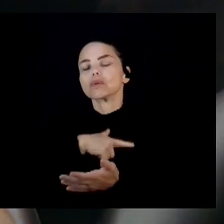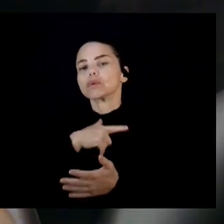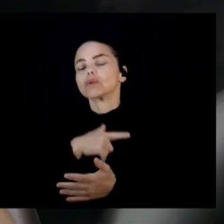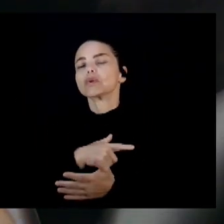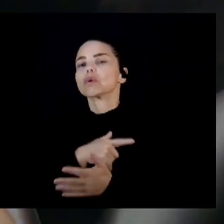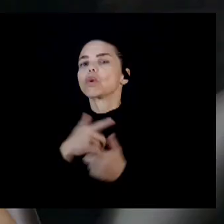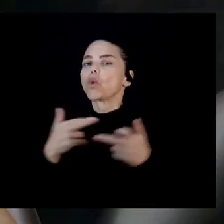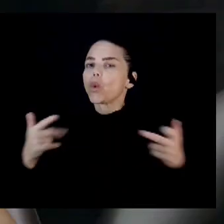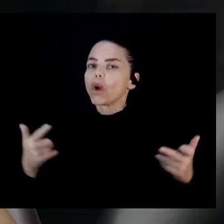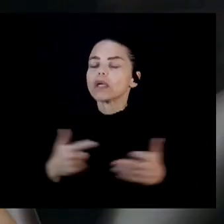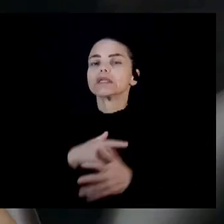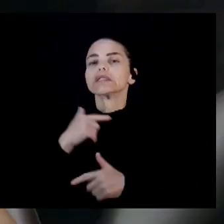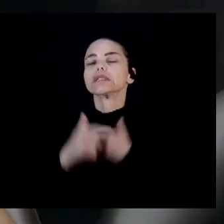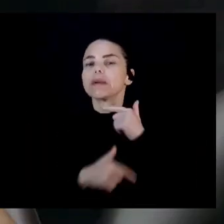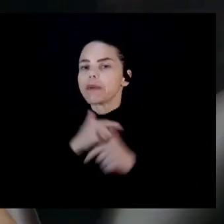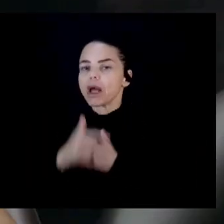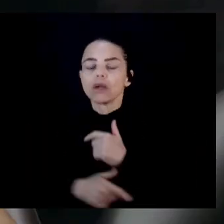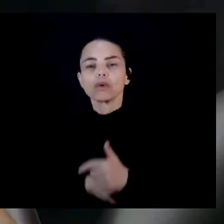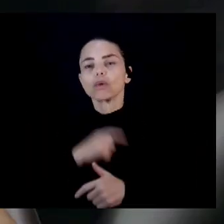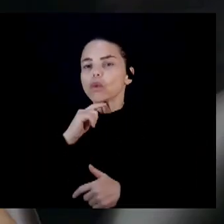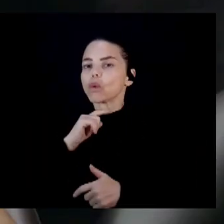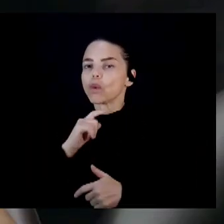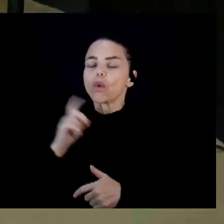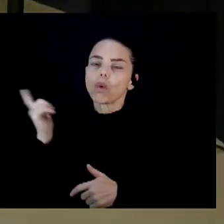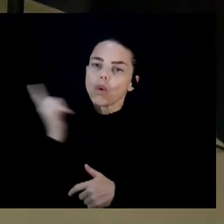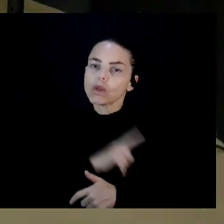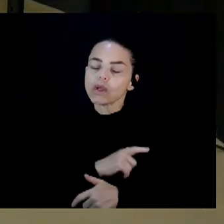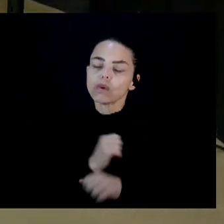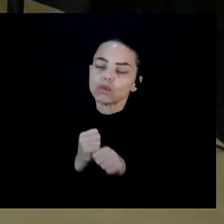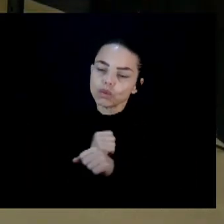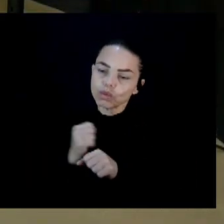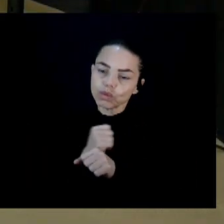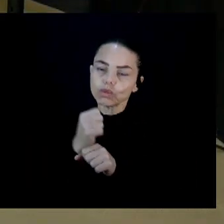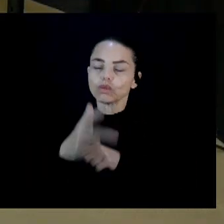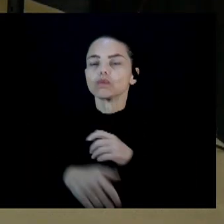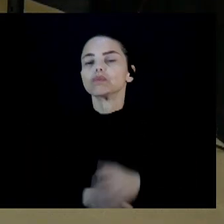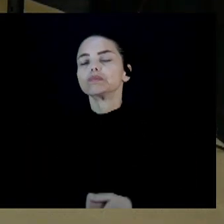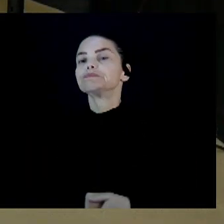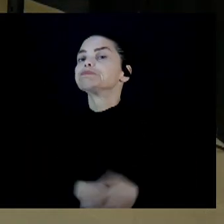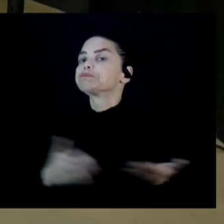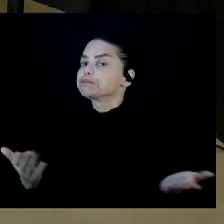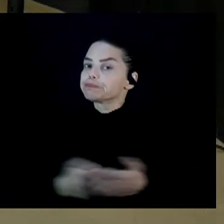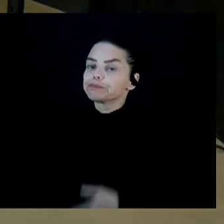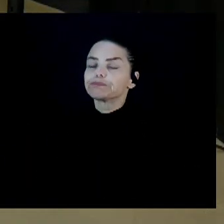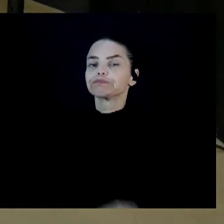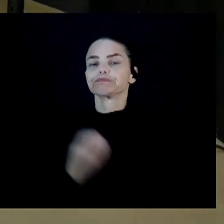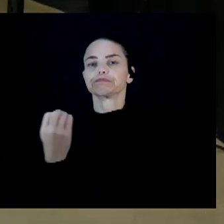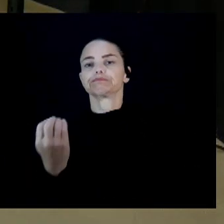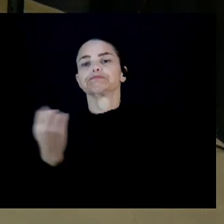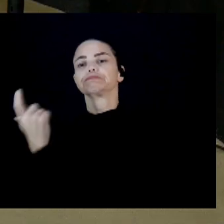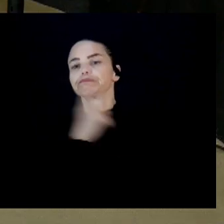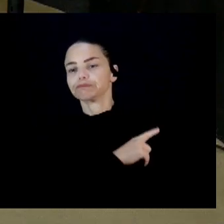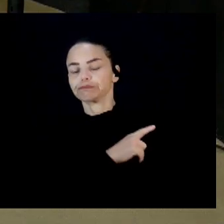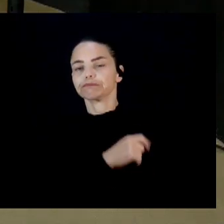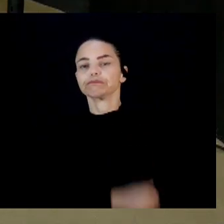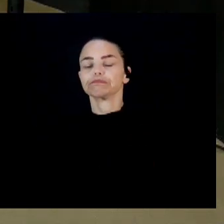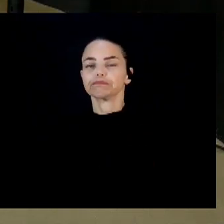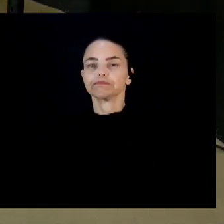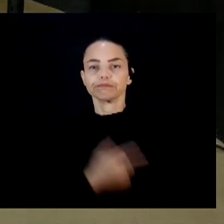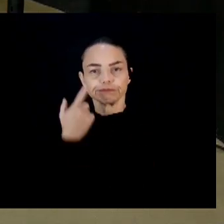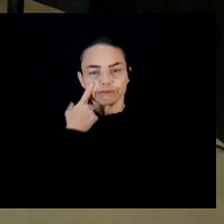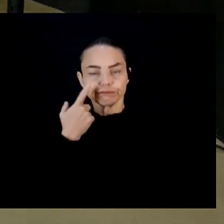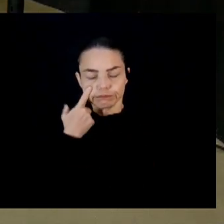que você consiga fazer ao longo dos anos. Sim, mas e aí? Como você consegue... Eu vi aqui